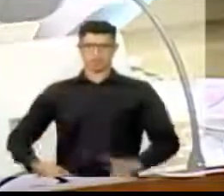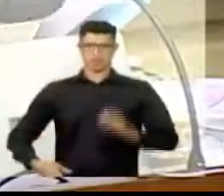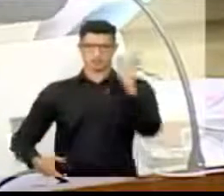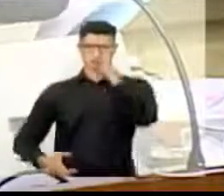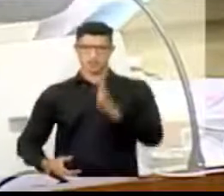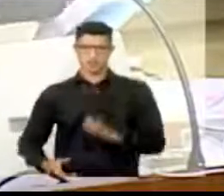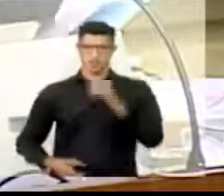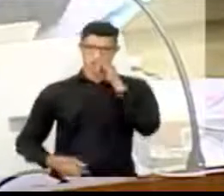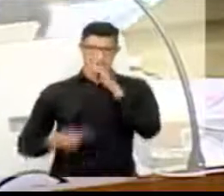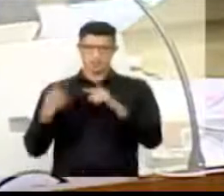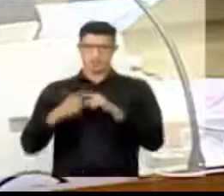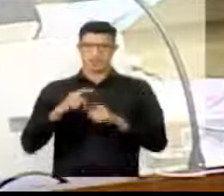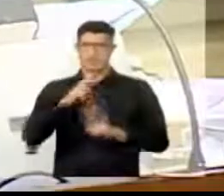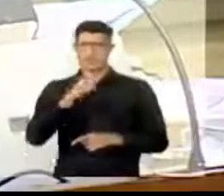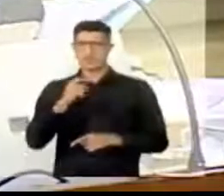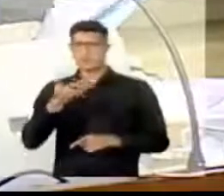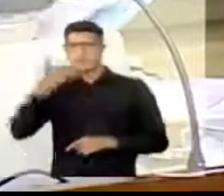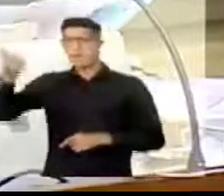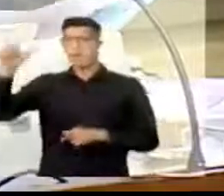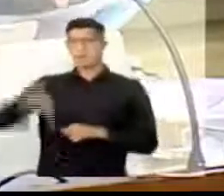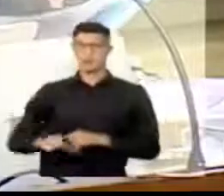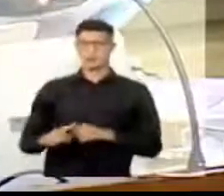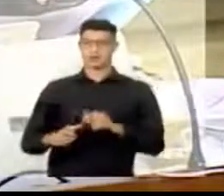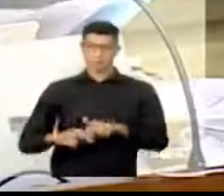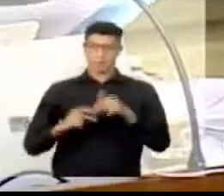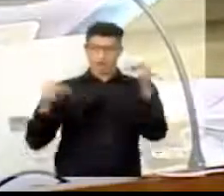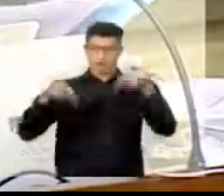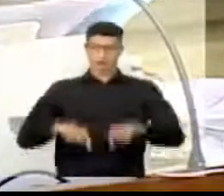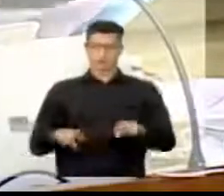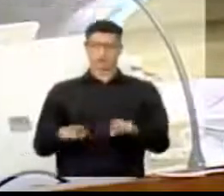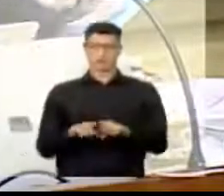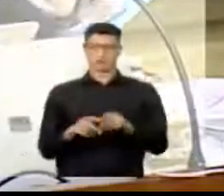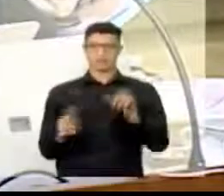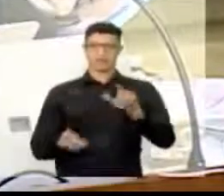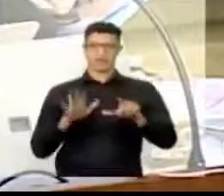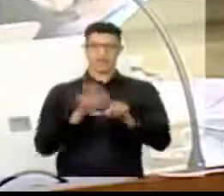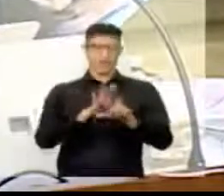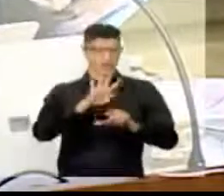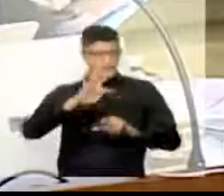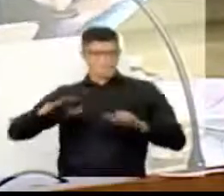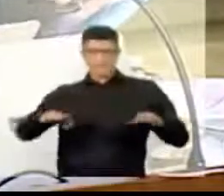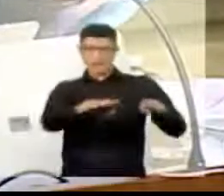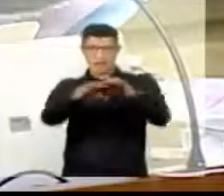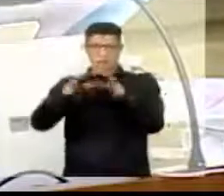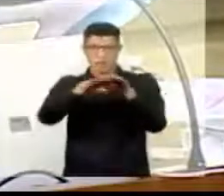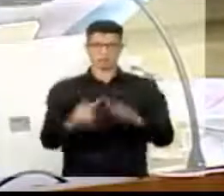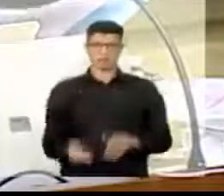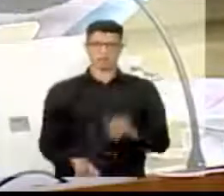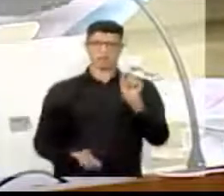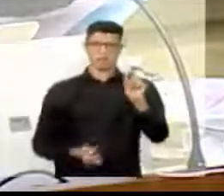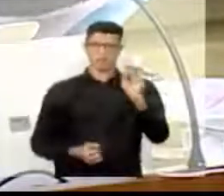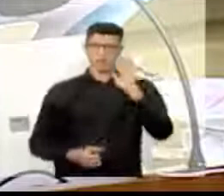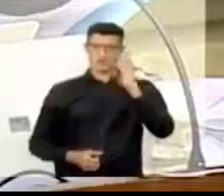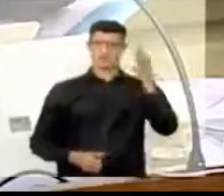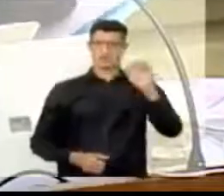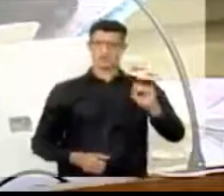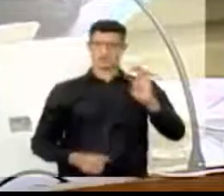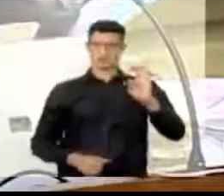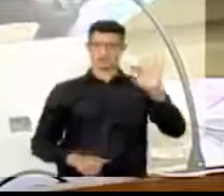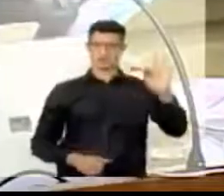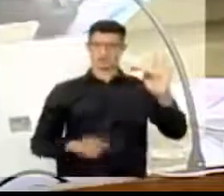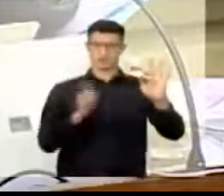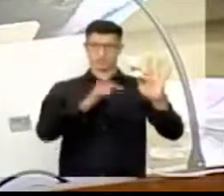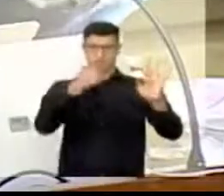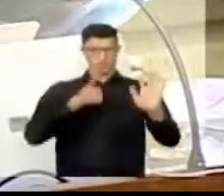República, porque ninguém é melhor nem pior do que ninguém. E, portanto, apliquei a ele a lei que vale para todo mundo. Quem decidiu foi o Supremo. Aliás, não